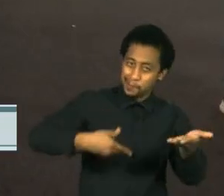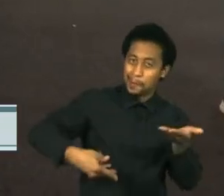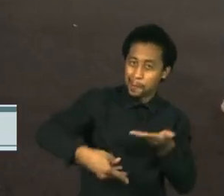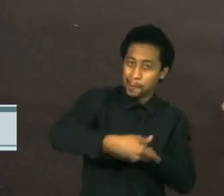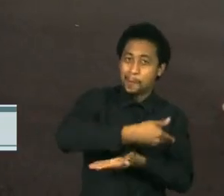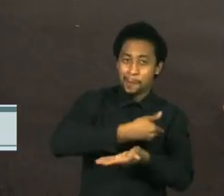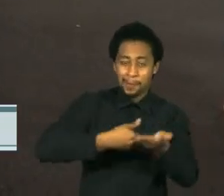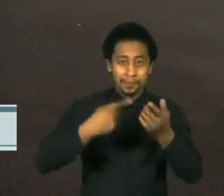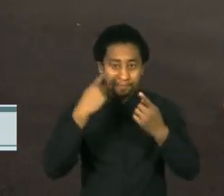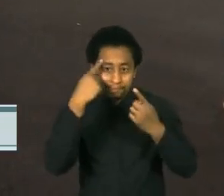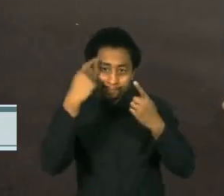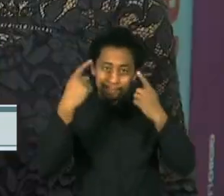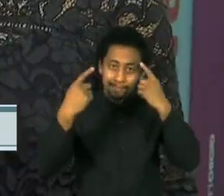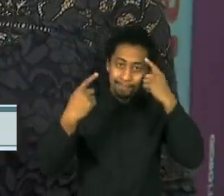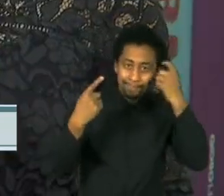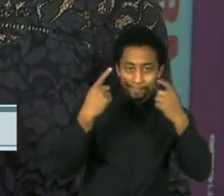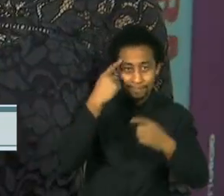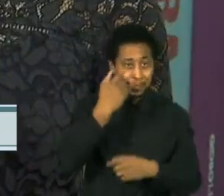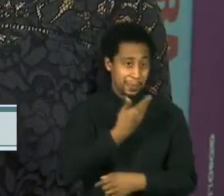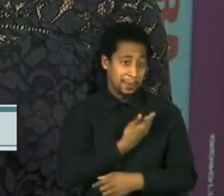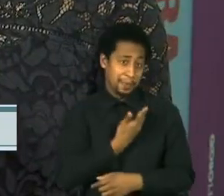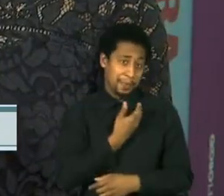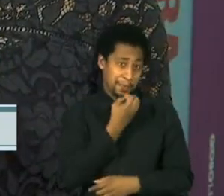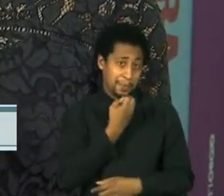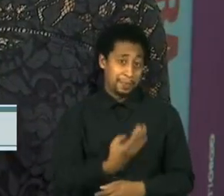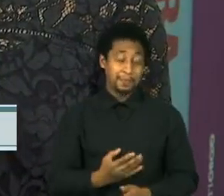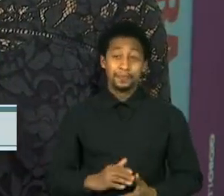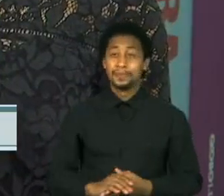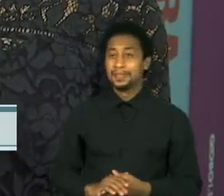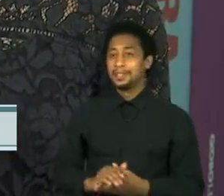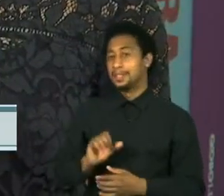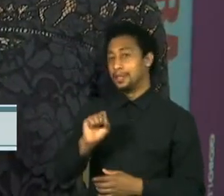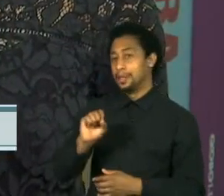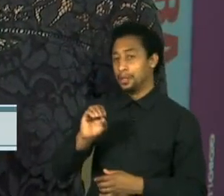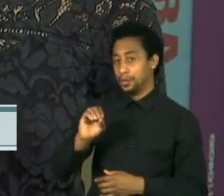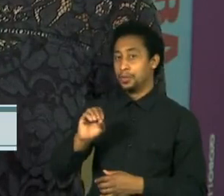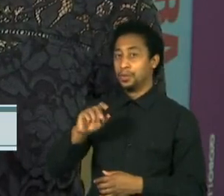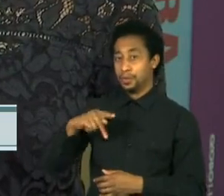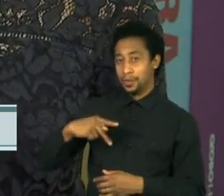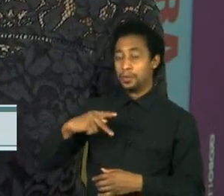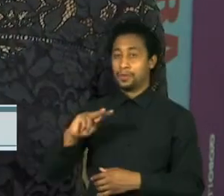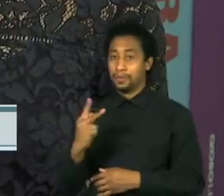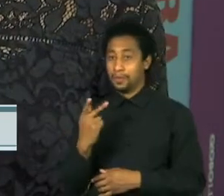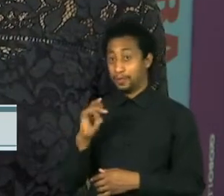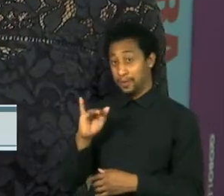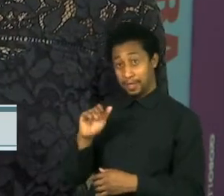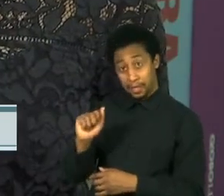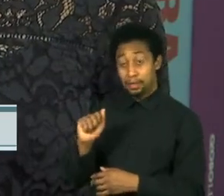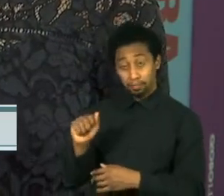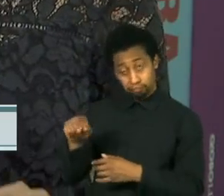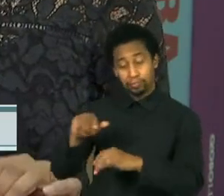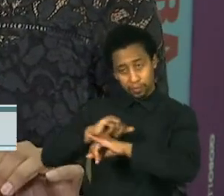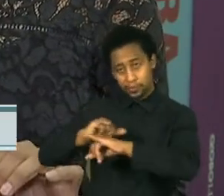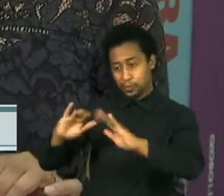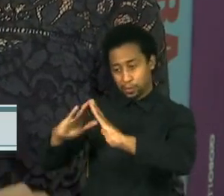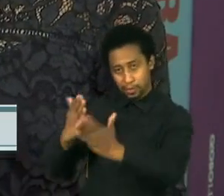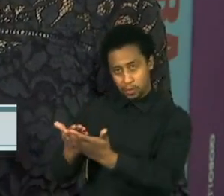trocar ideias com os colegas. Sofia não é a única estudante brasileira a não ter uma biblioteca na escola.